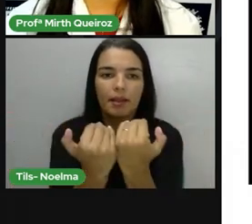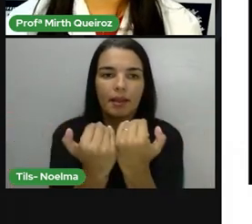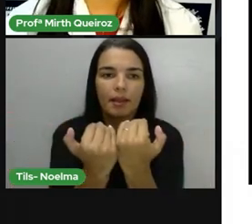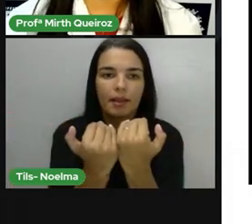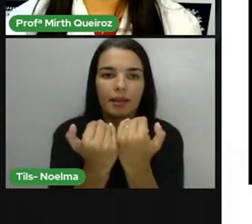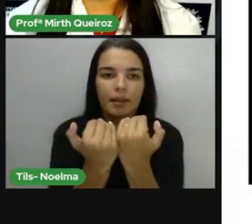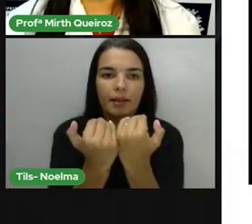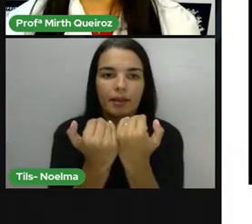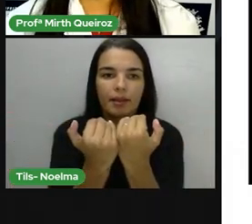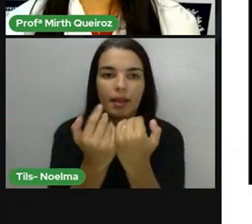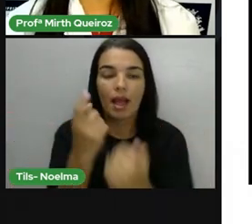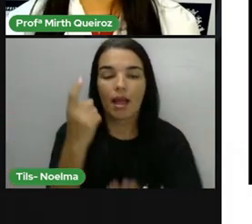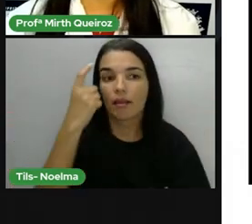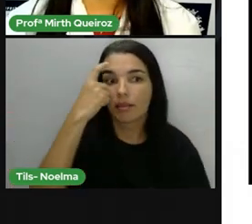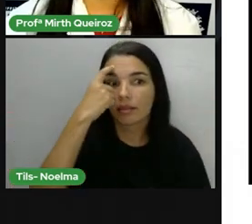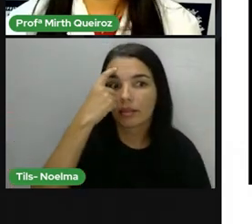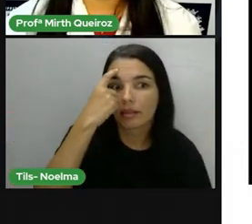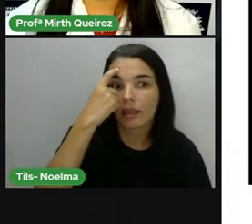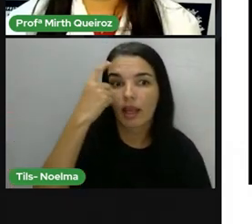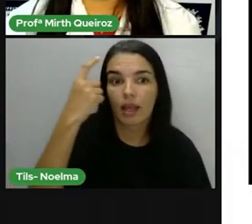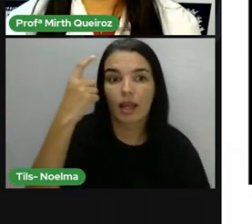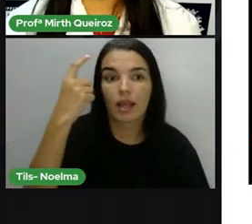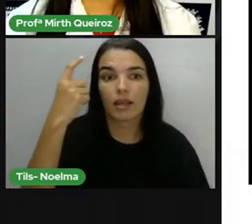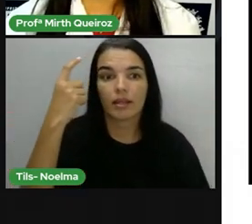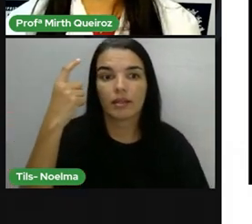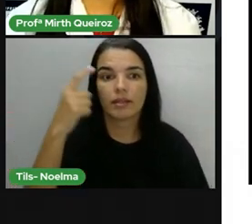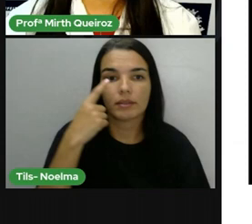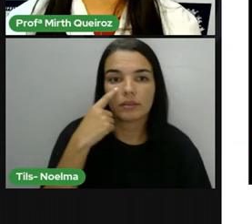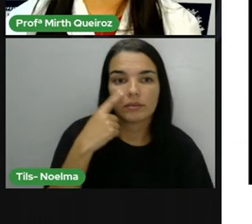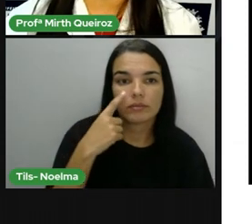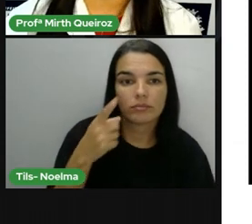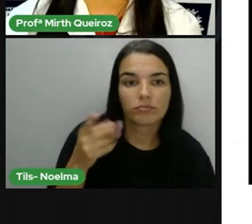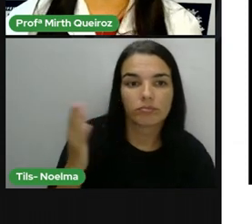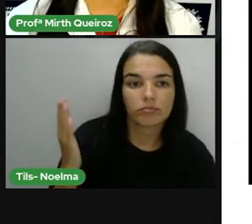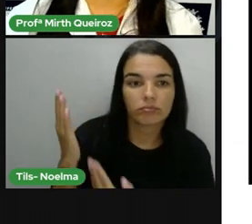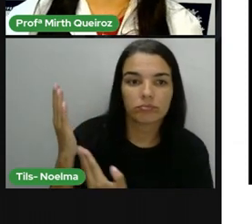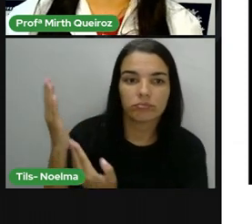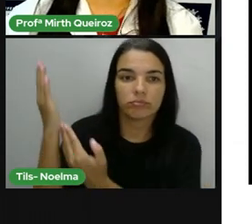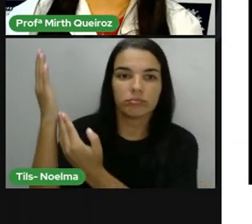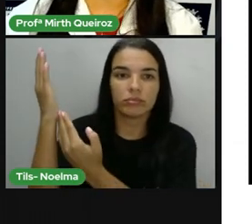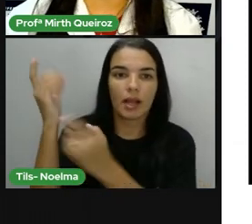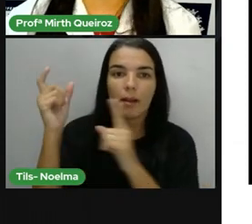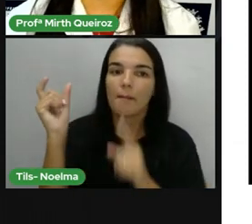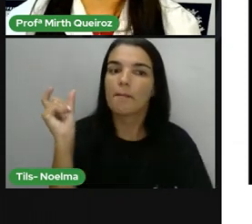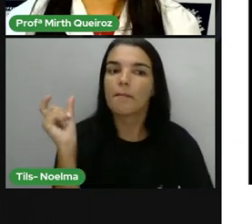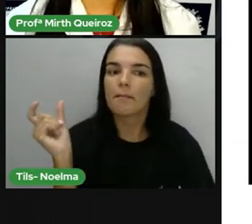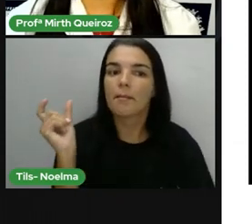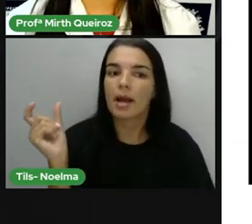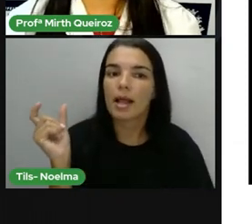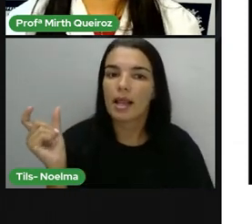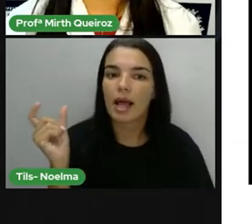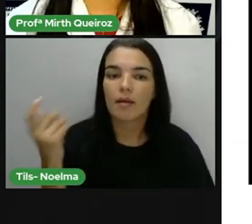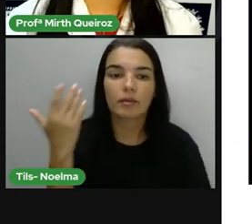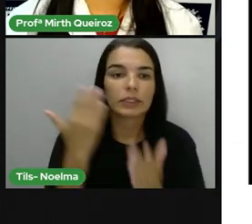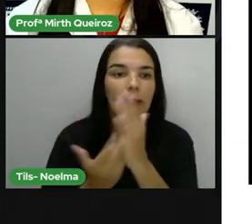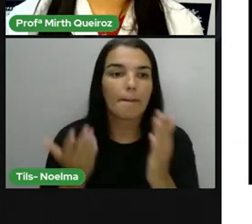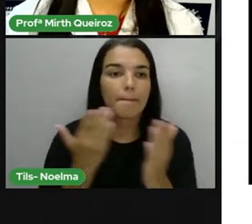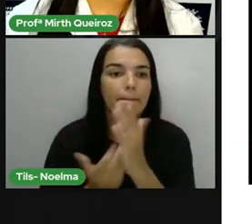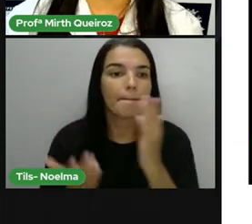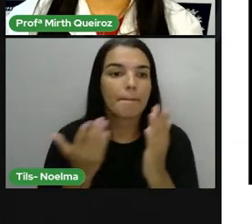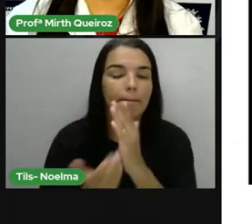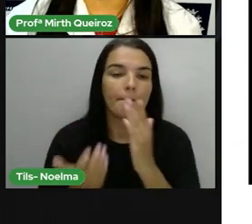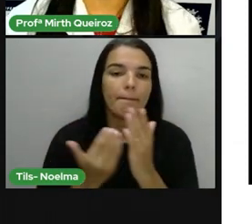epopeico, onomatopeico, diarreia, boia, jiboia,